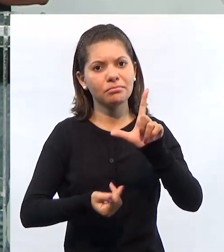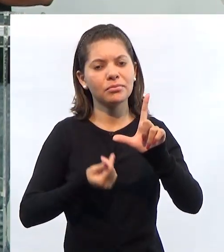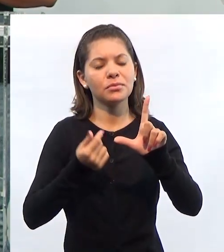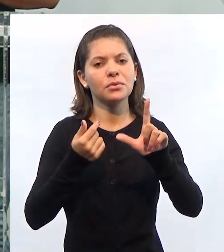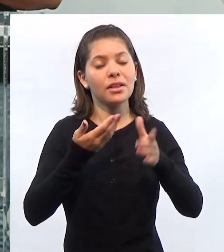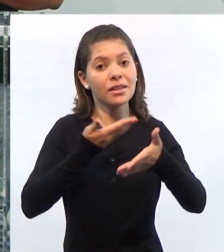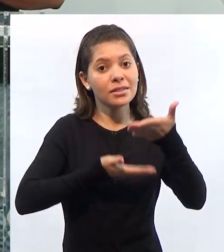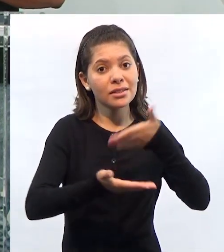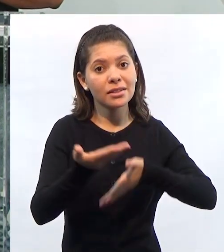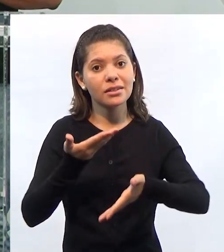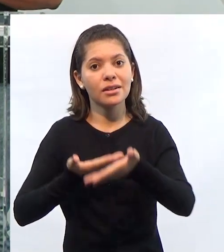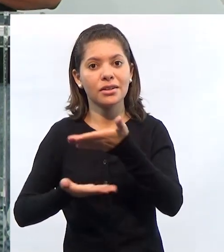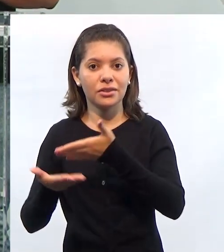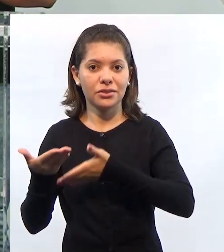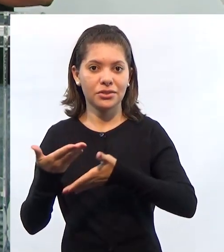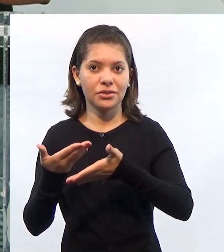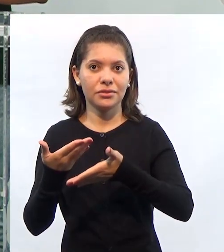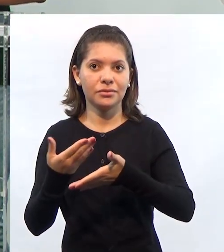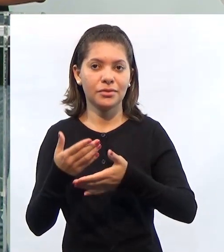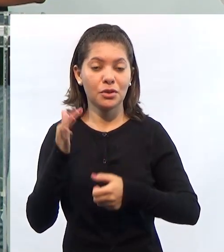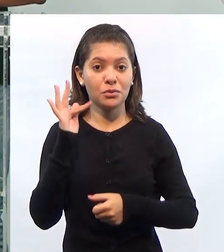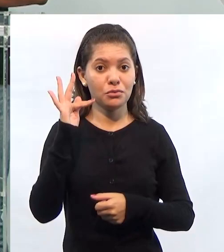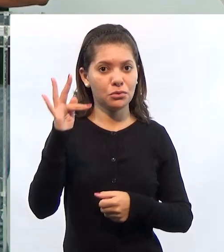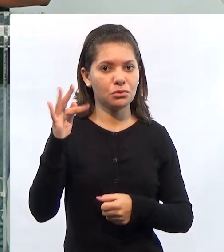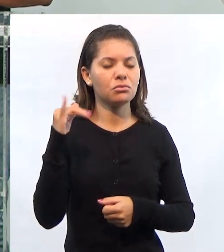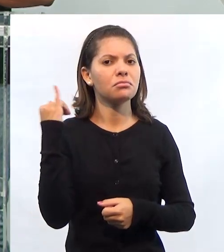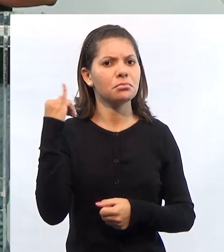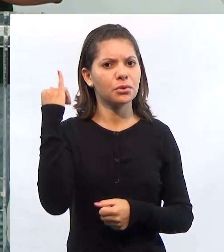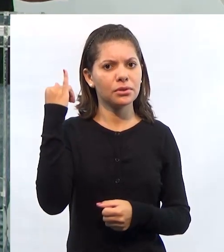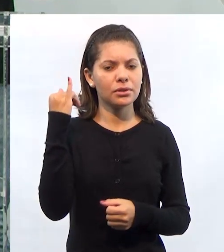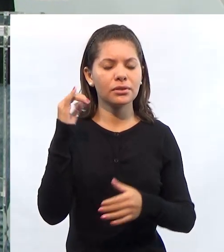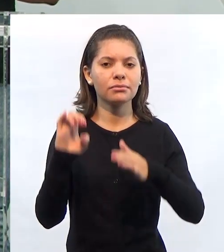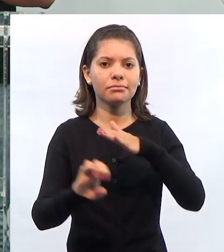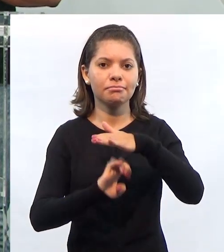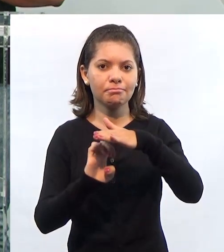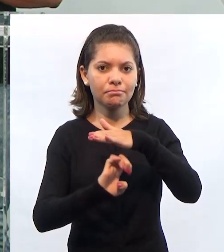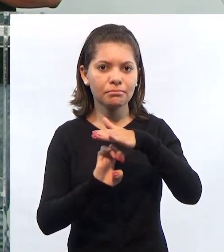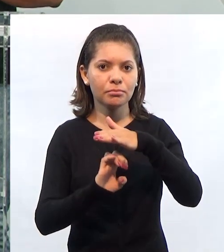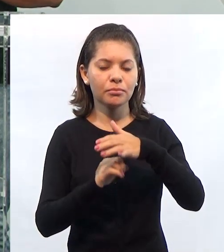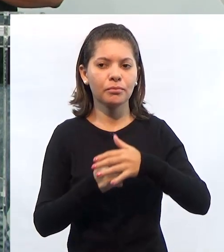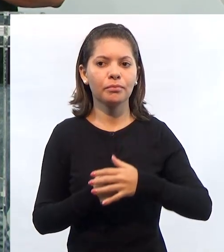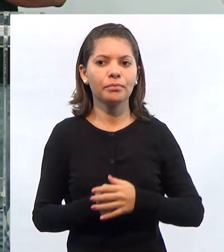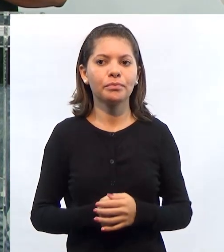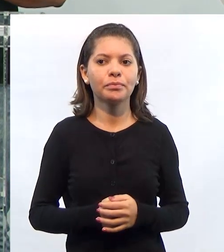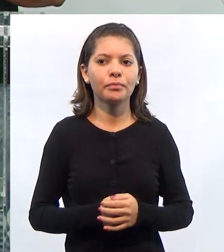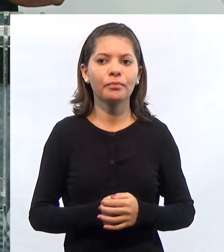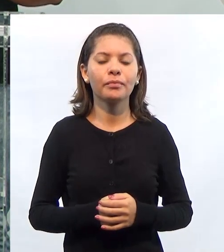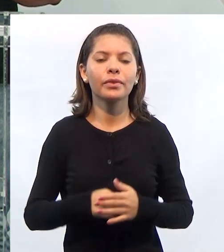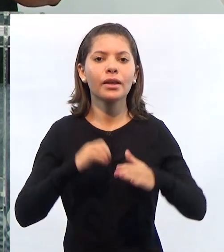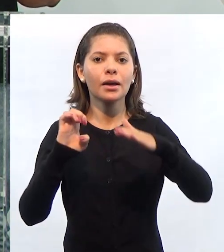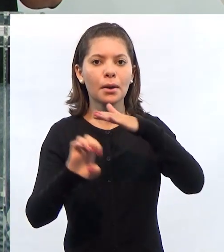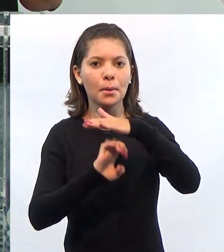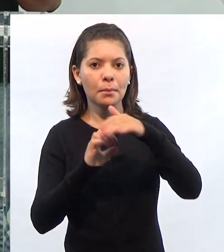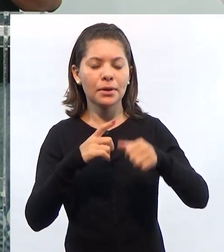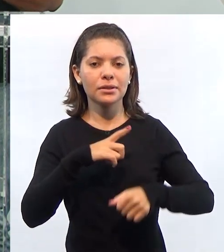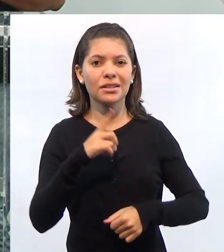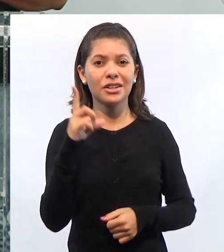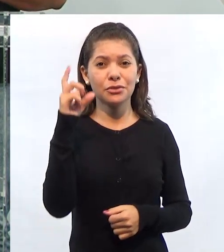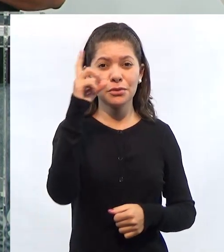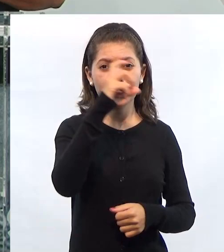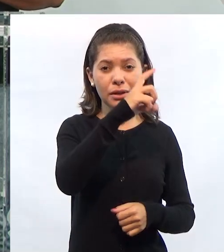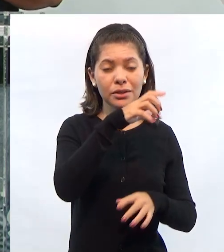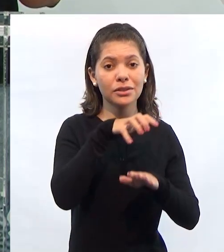eles interagem, são extremamente importantes para o futuro da empresa, para a operação da empresa. Se a empresa tem alguma